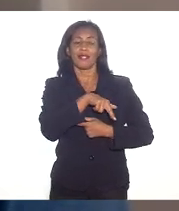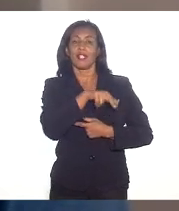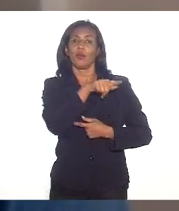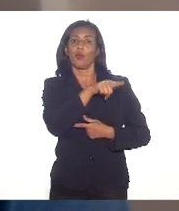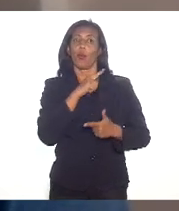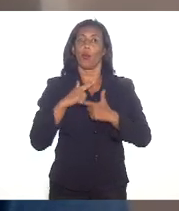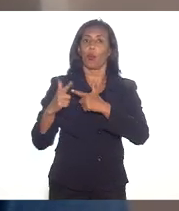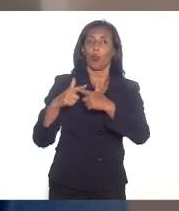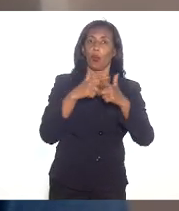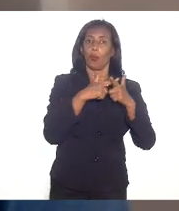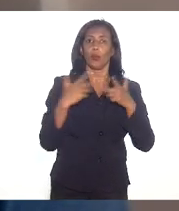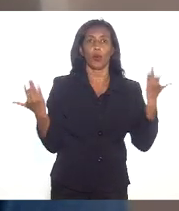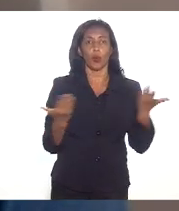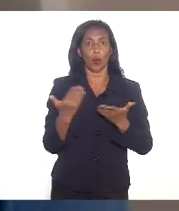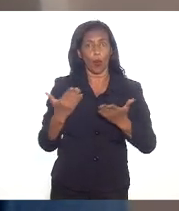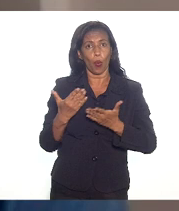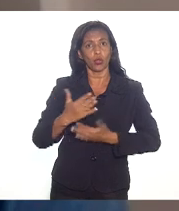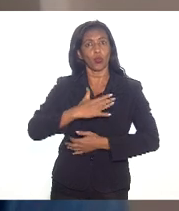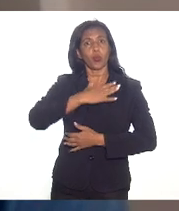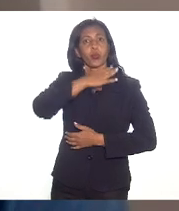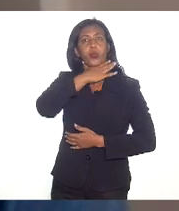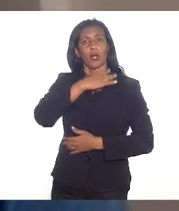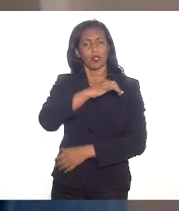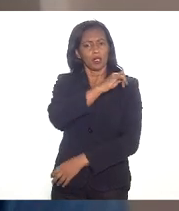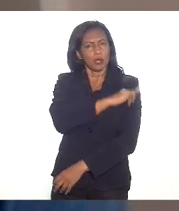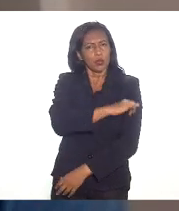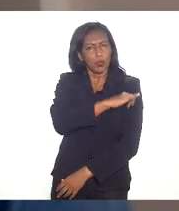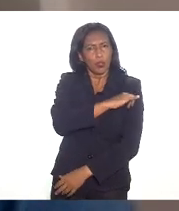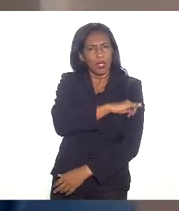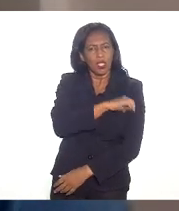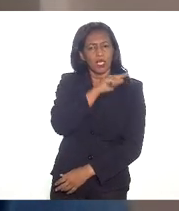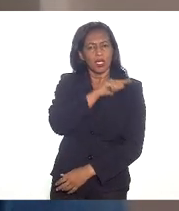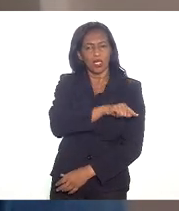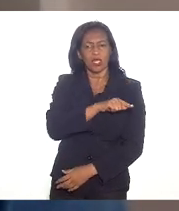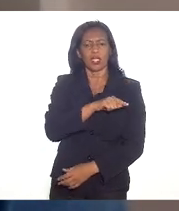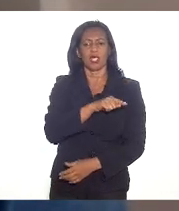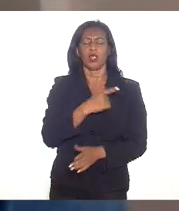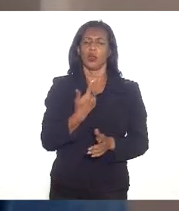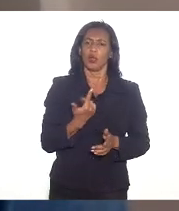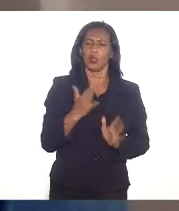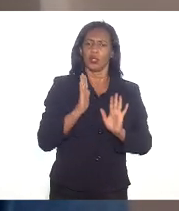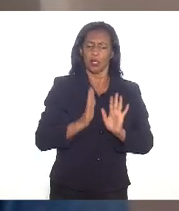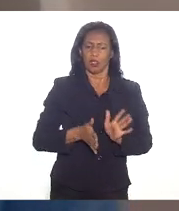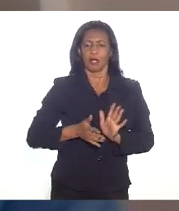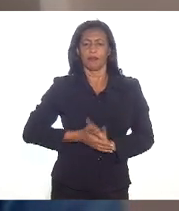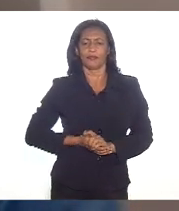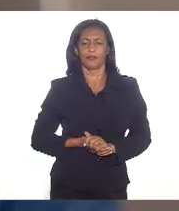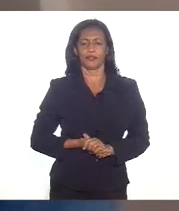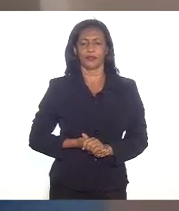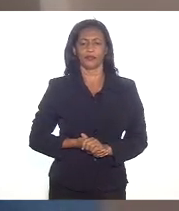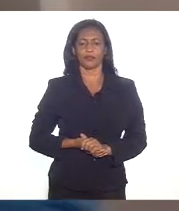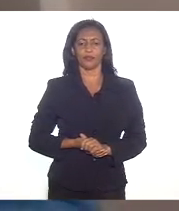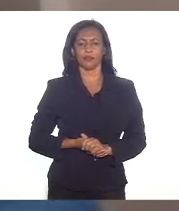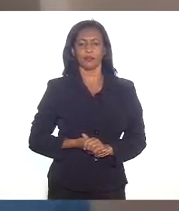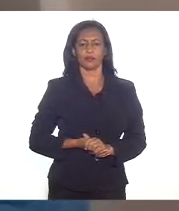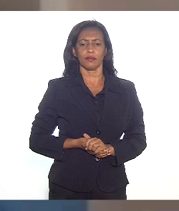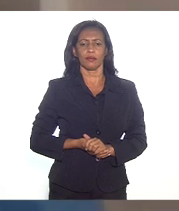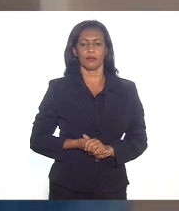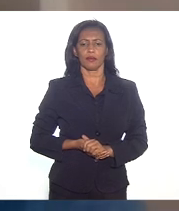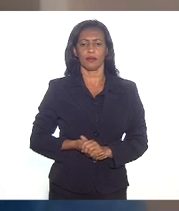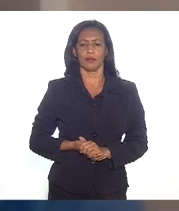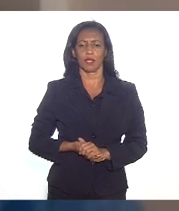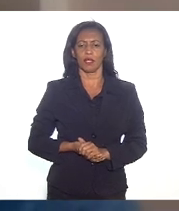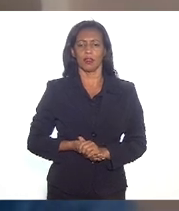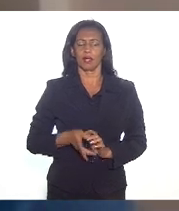Rio foi uma transferência da capital sem compensações, e também volto a dizer, a gente não pediu nada, né? O Juscelino deu lá